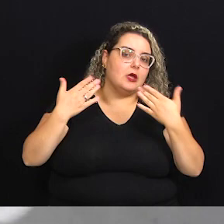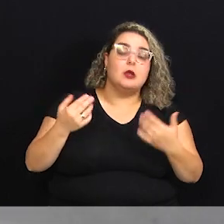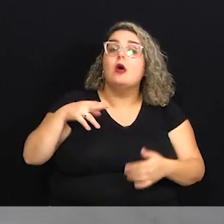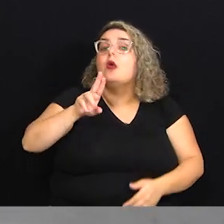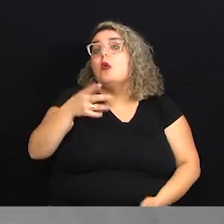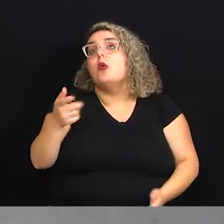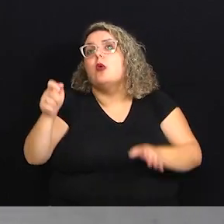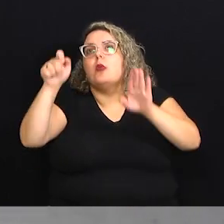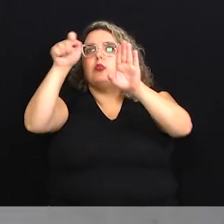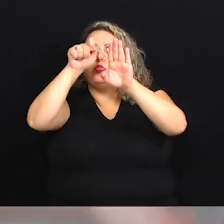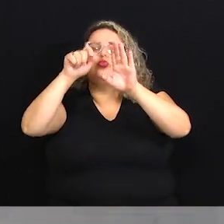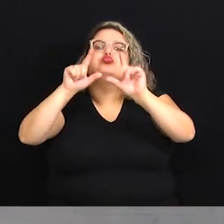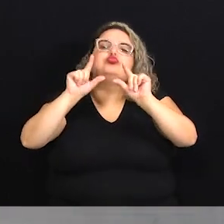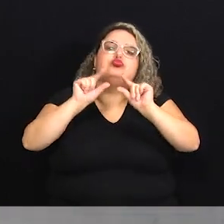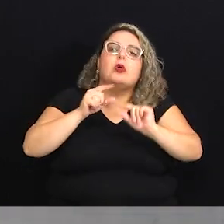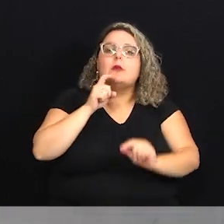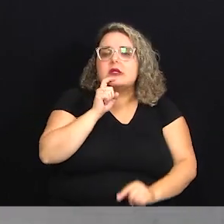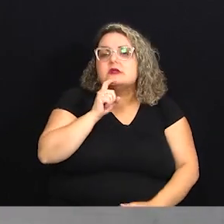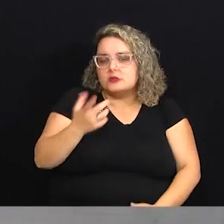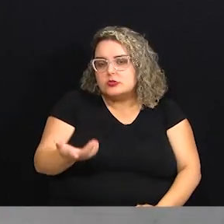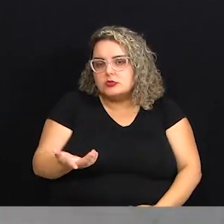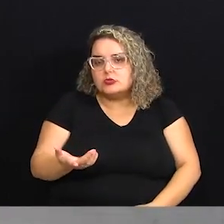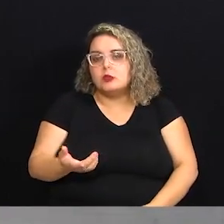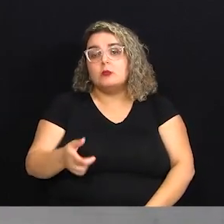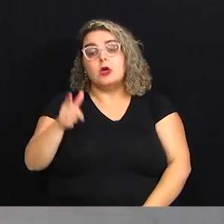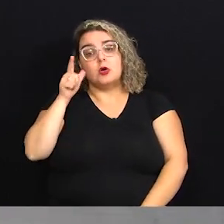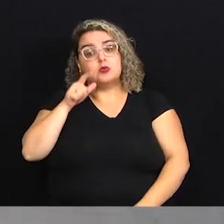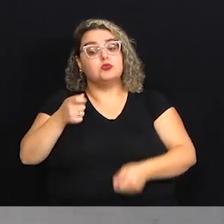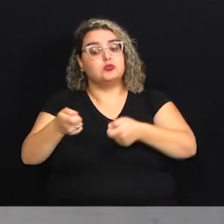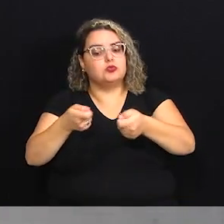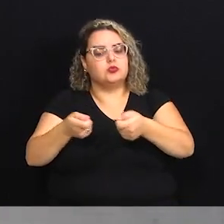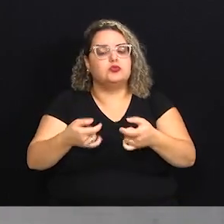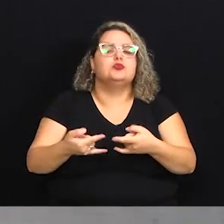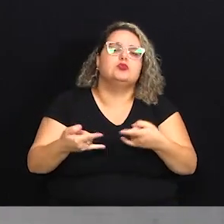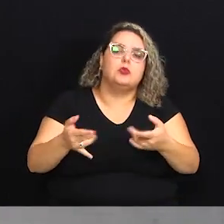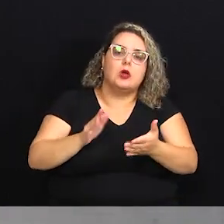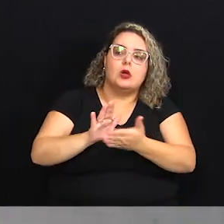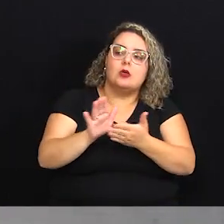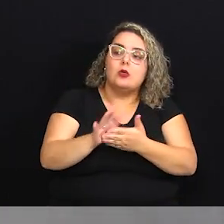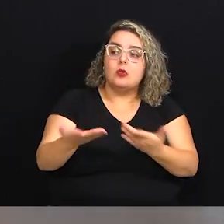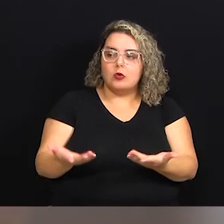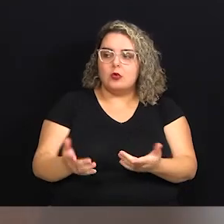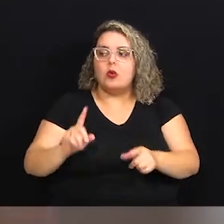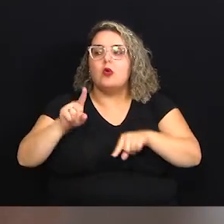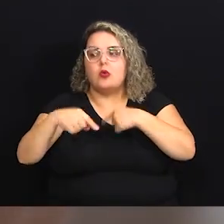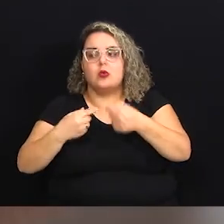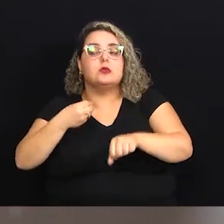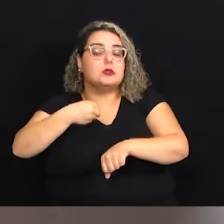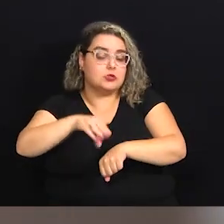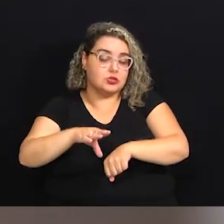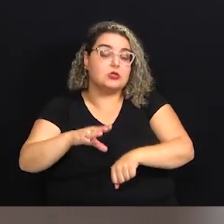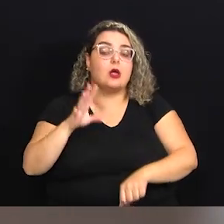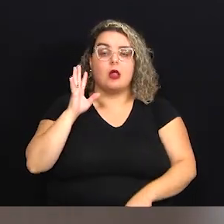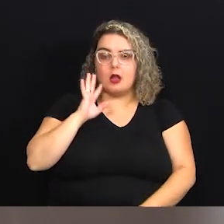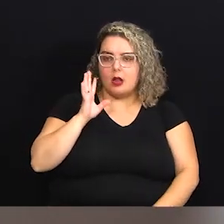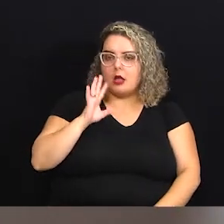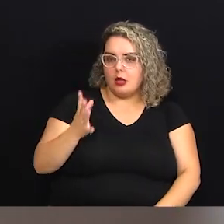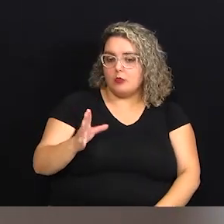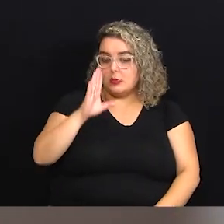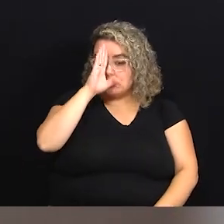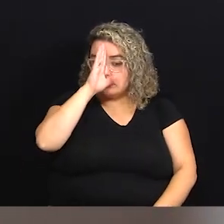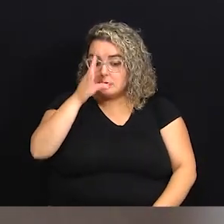modo verão ou em temperaturas mais baixas, para que você consiga economizar um pouco de energia. Outra dica